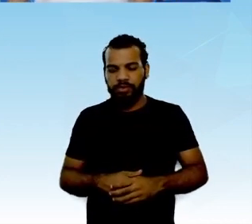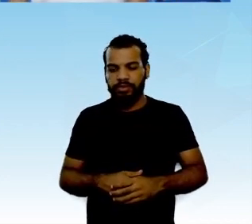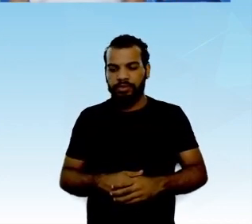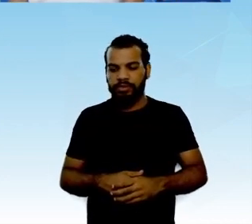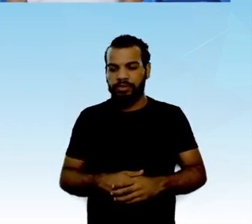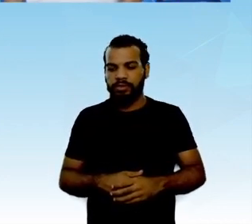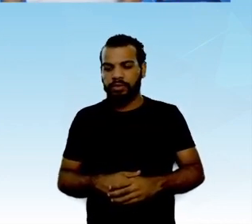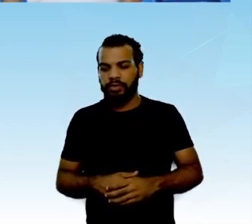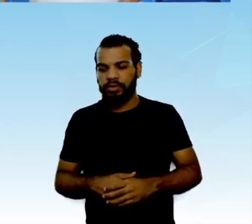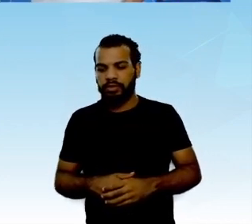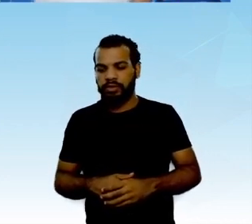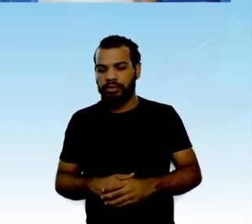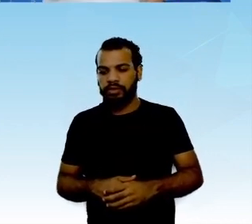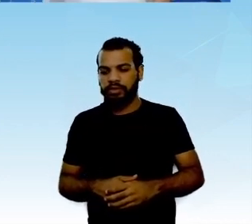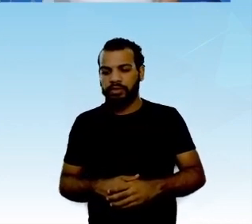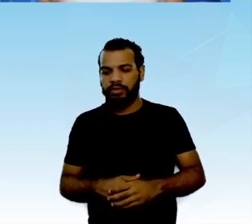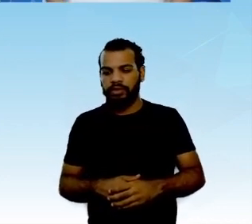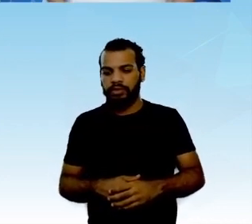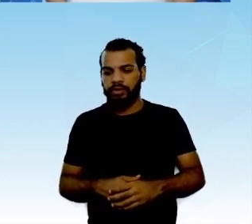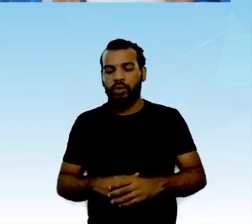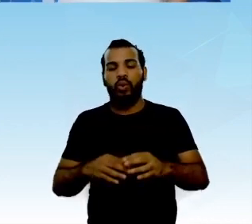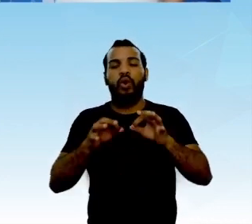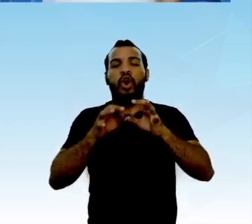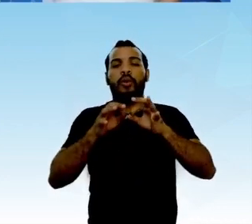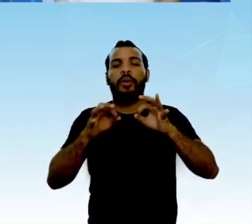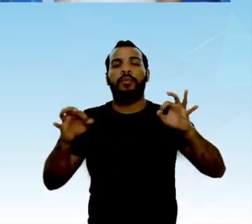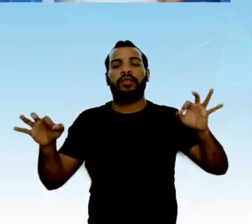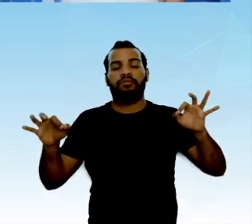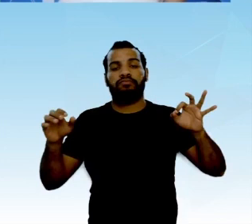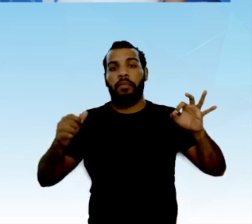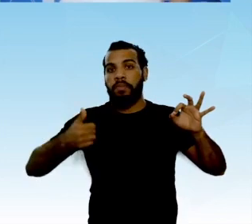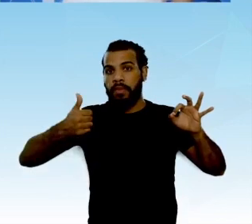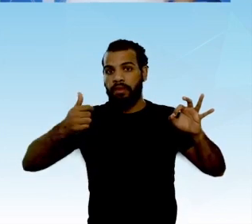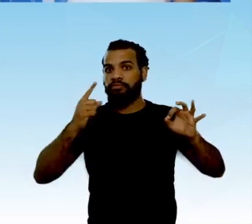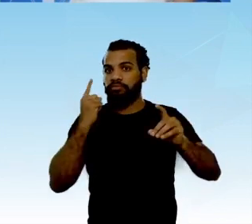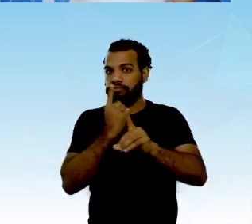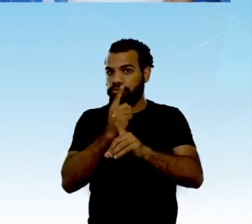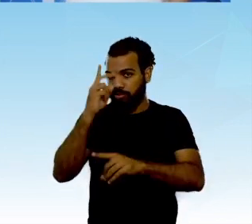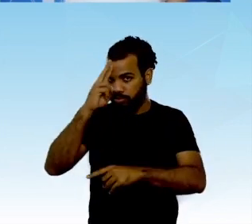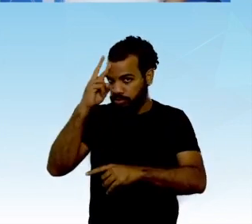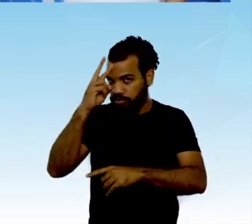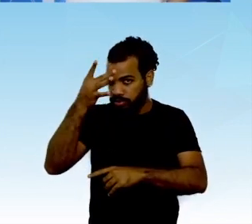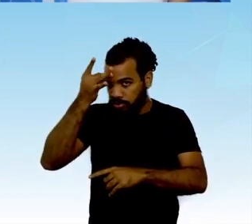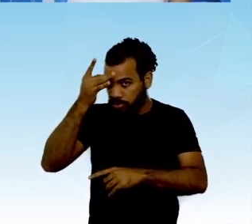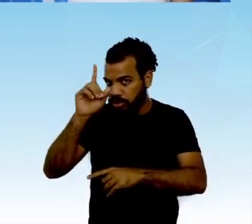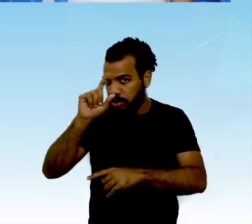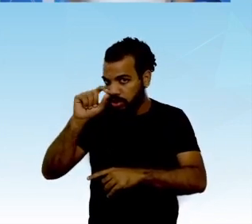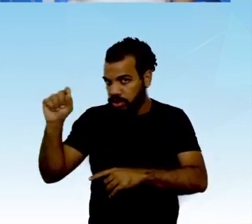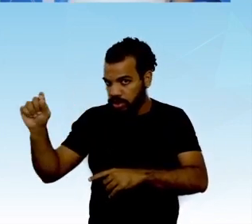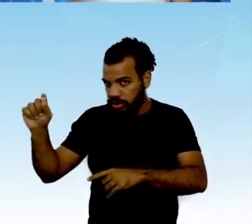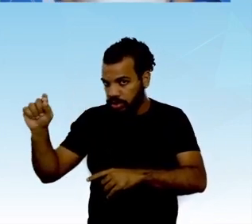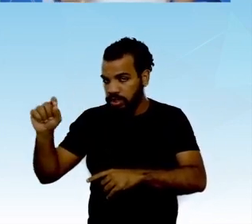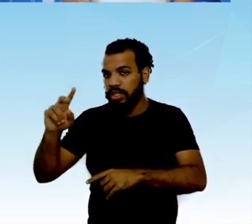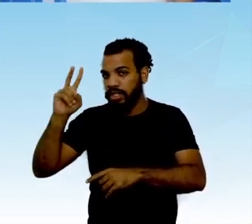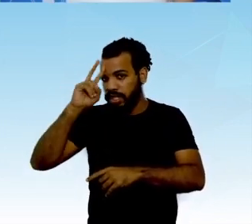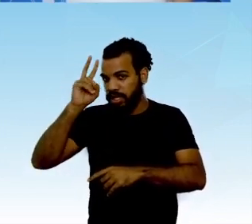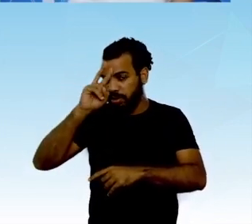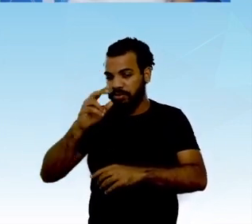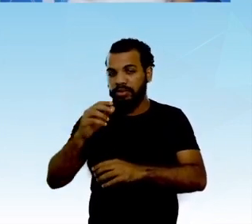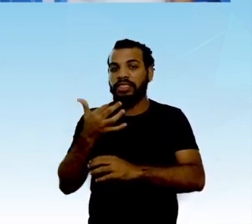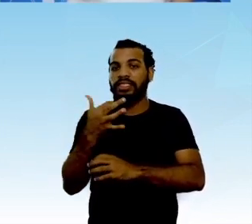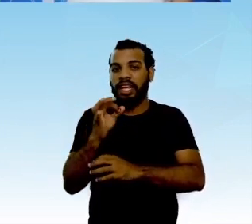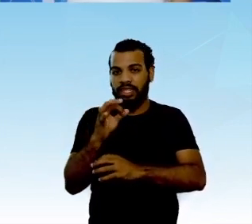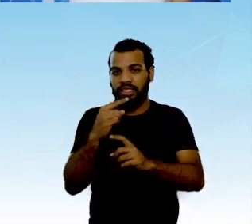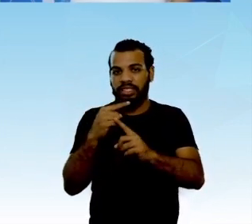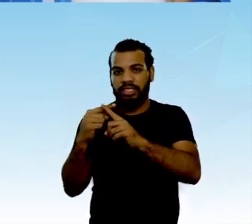10 menos 6, o comprimento inicial 100. Não esqueça de trabalhar na forma de potência de 10.